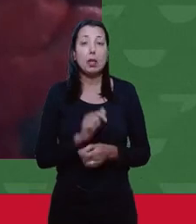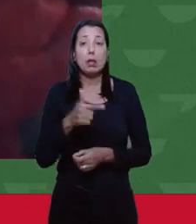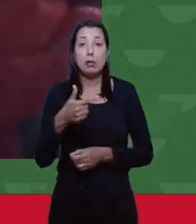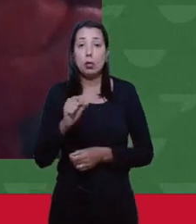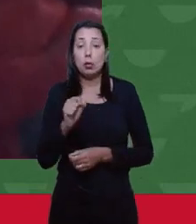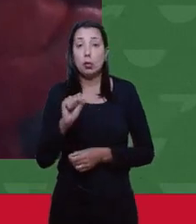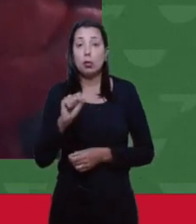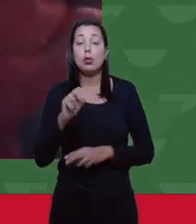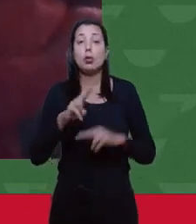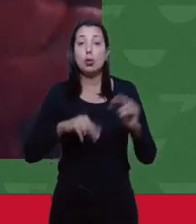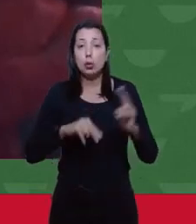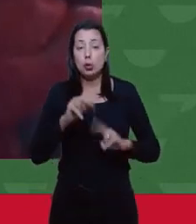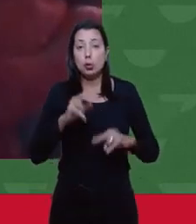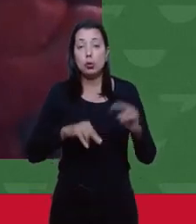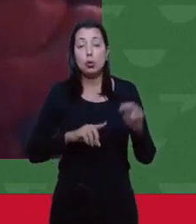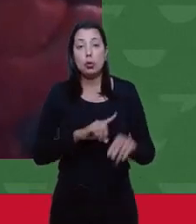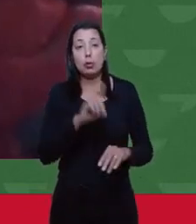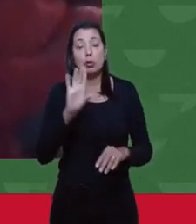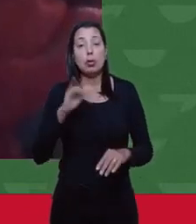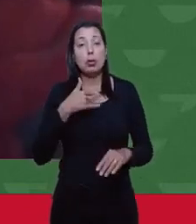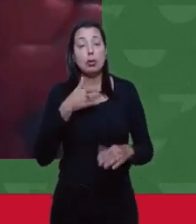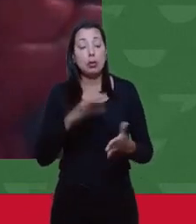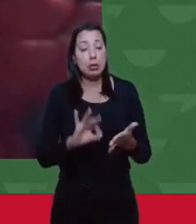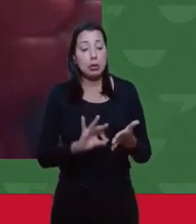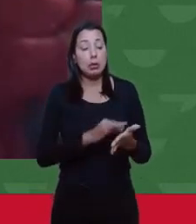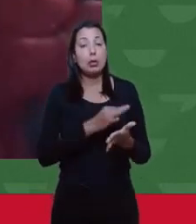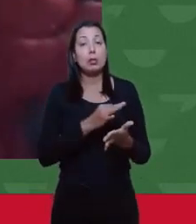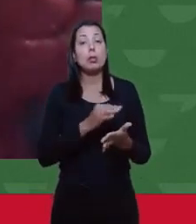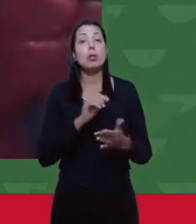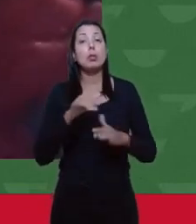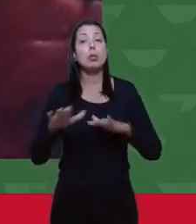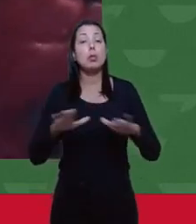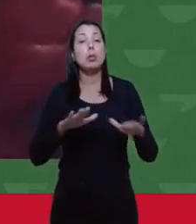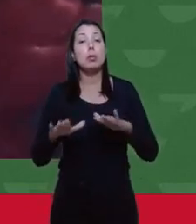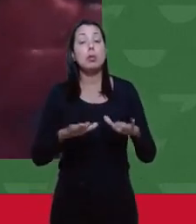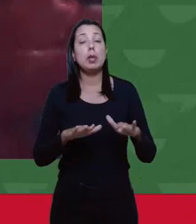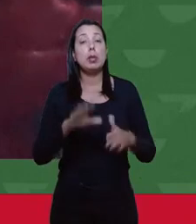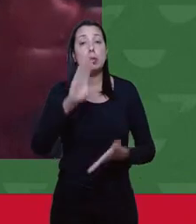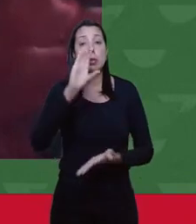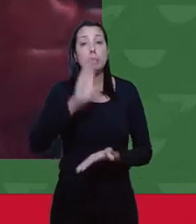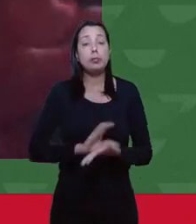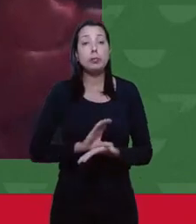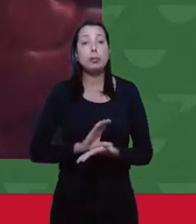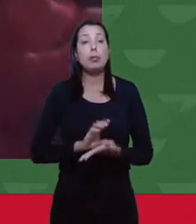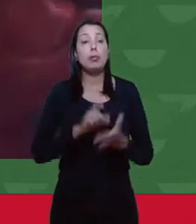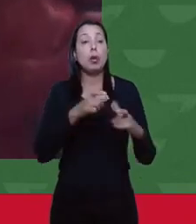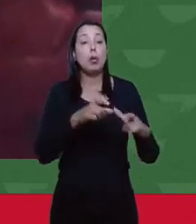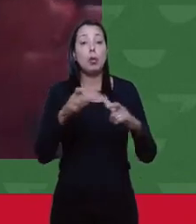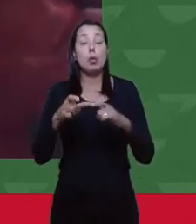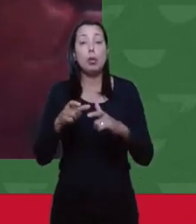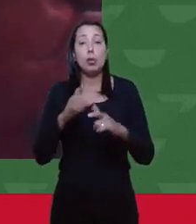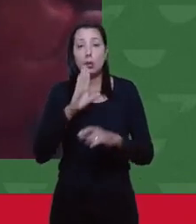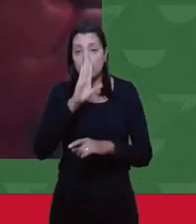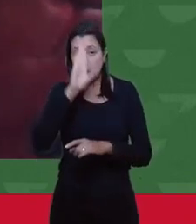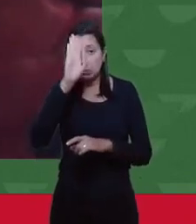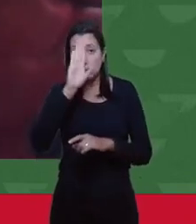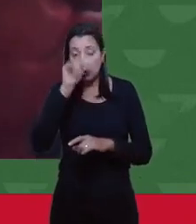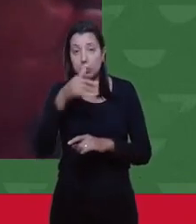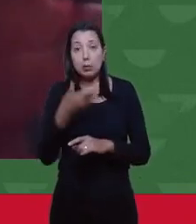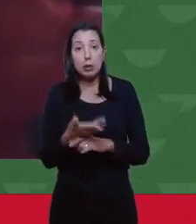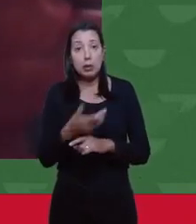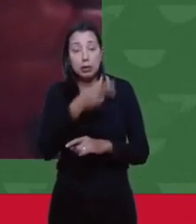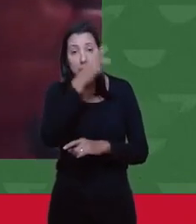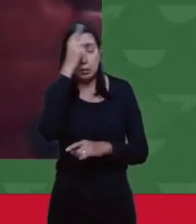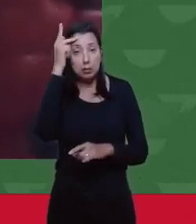28 de junho é uma data na qual nós registramos um movimento de cidadania onde o protagonismo é